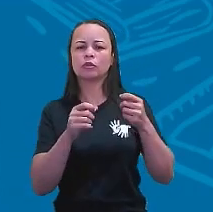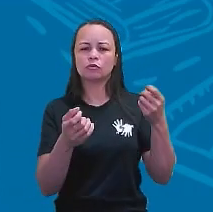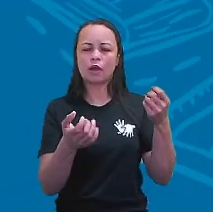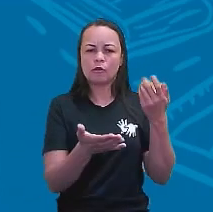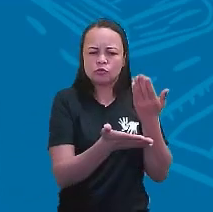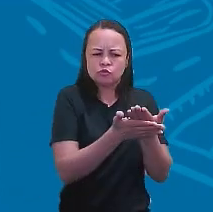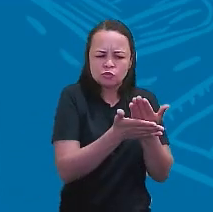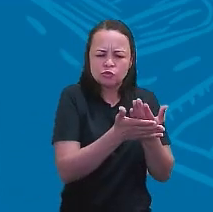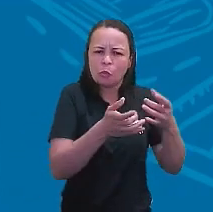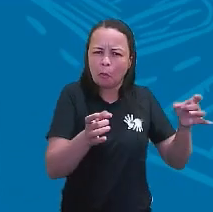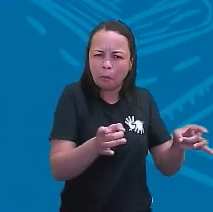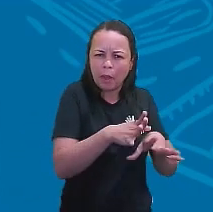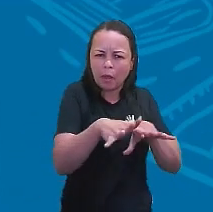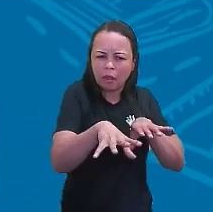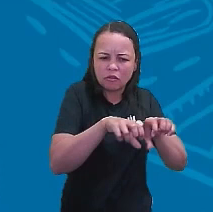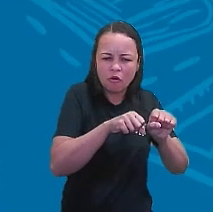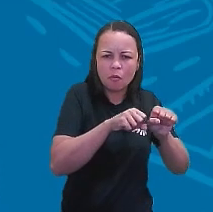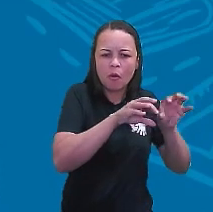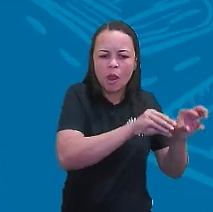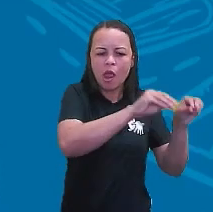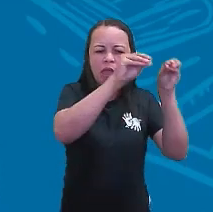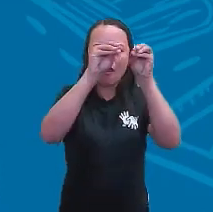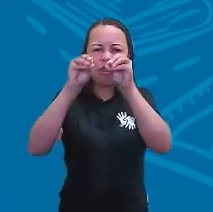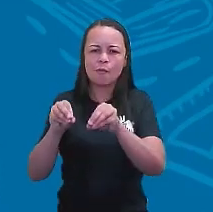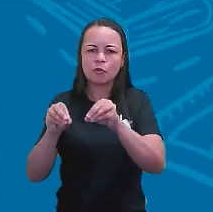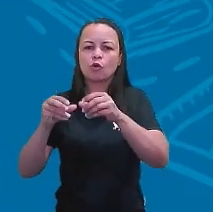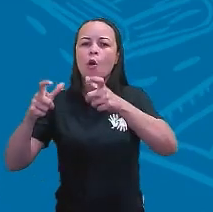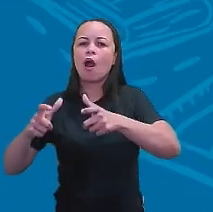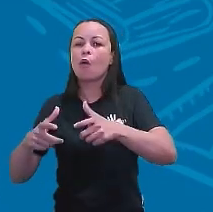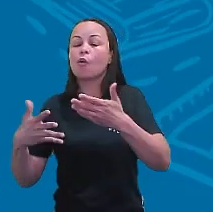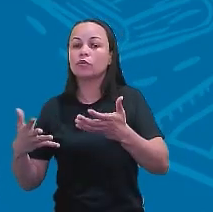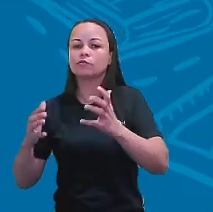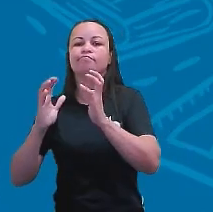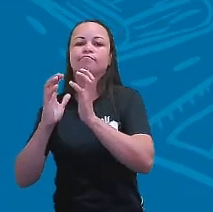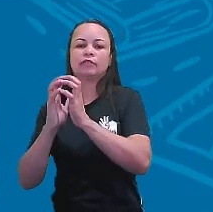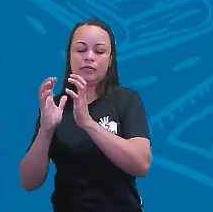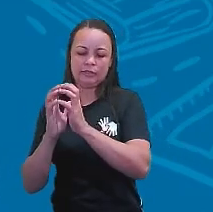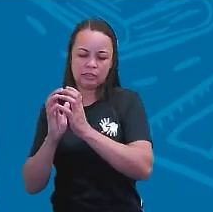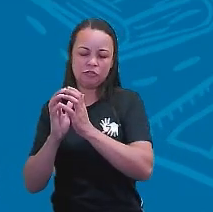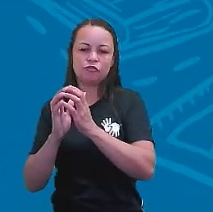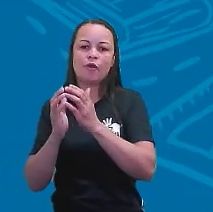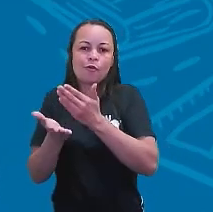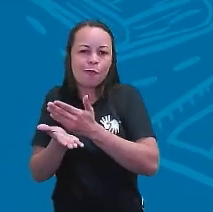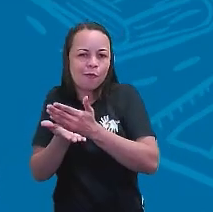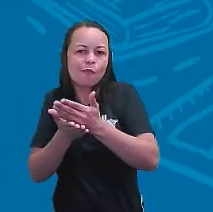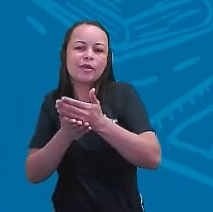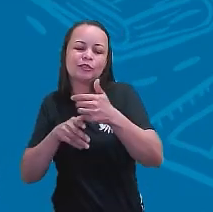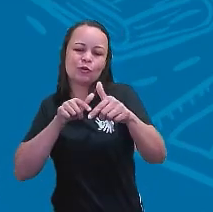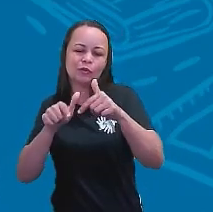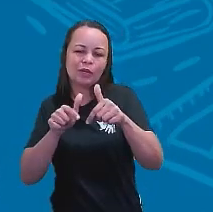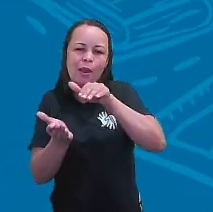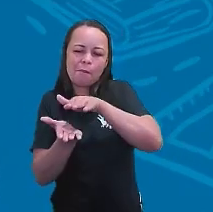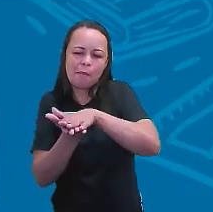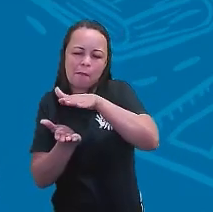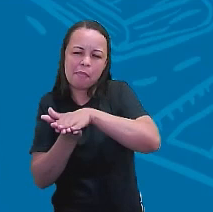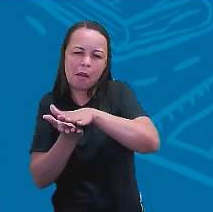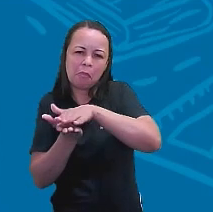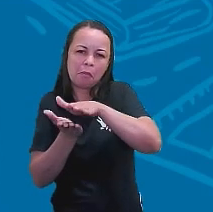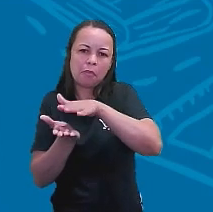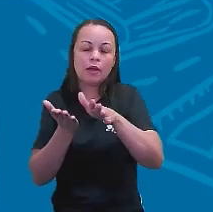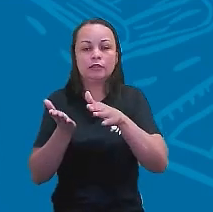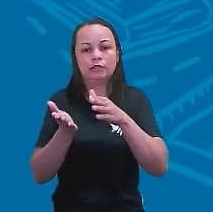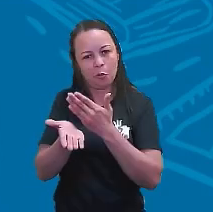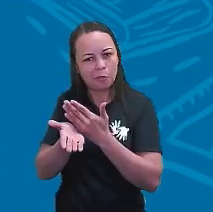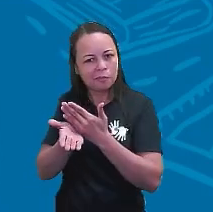para Recife e aí começou a publicação dos seus primeiros trabalhos literários. Então, começou a